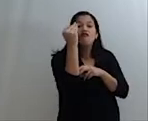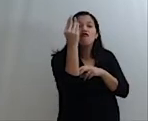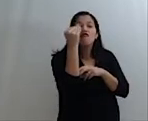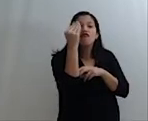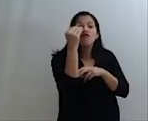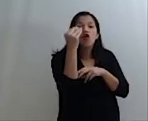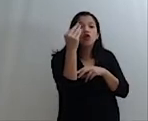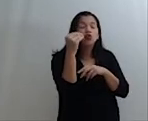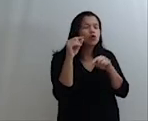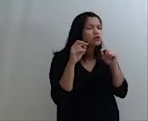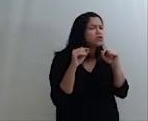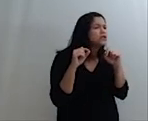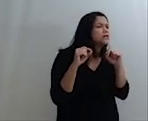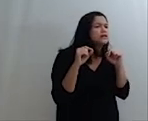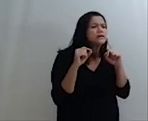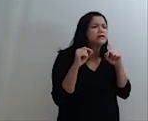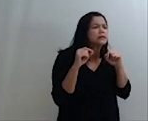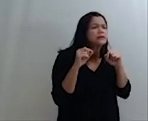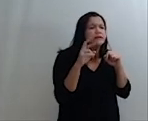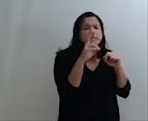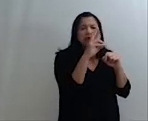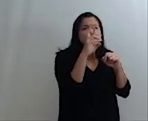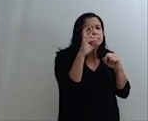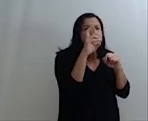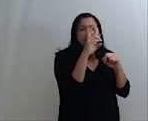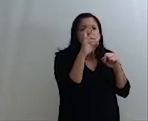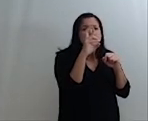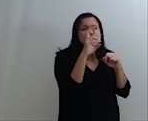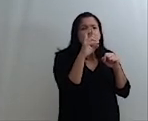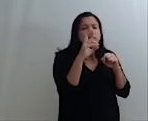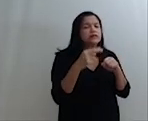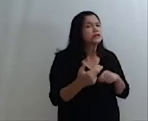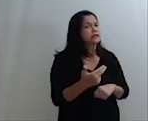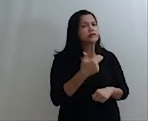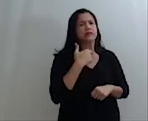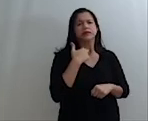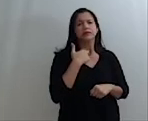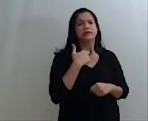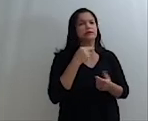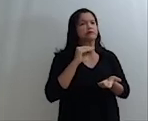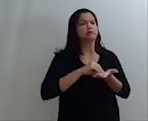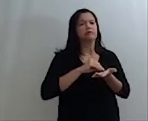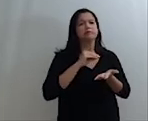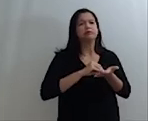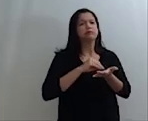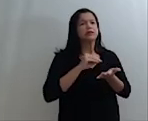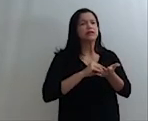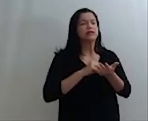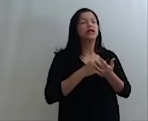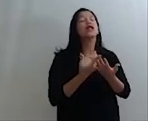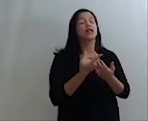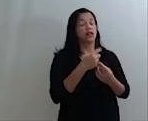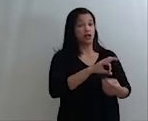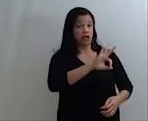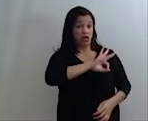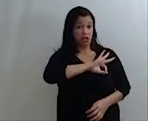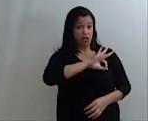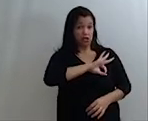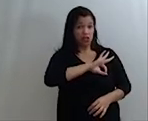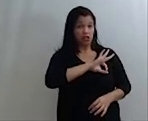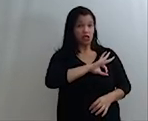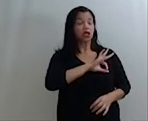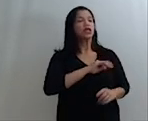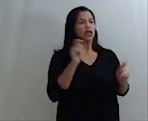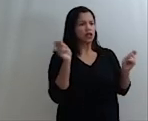puderam eh fazer o reconhecimento de novo na fase judicial mas todas elas confirmaram uma única coisa